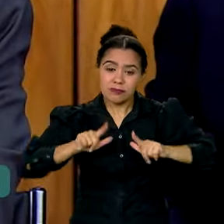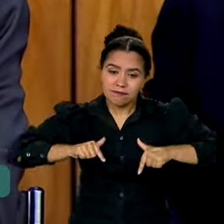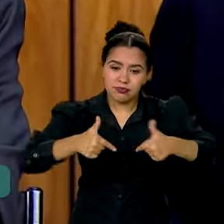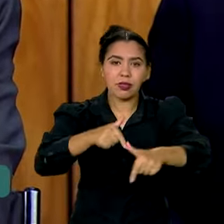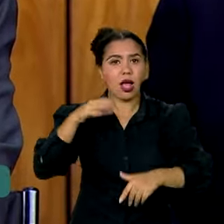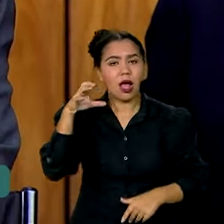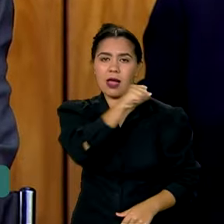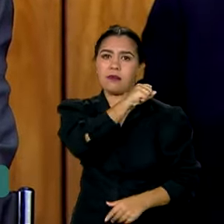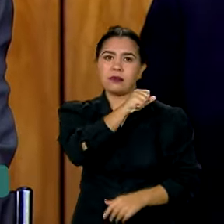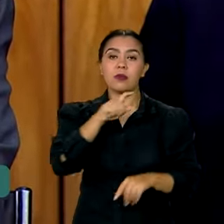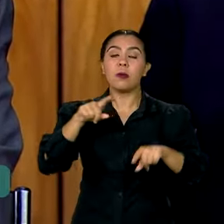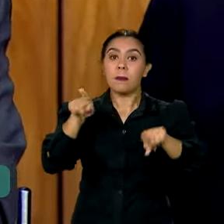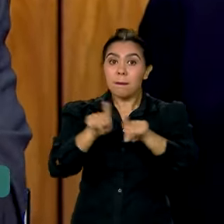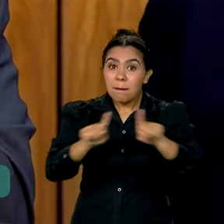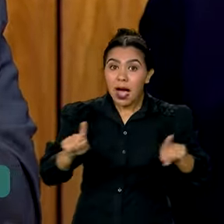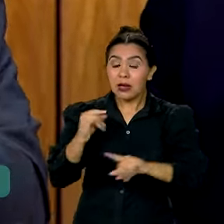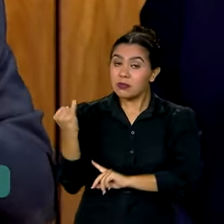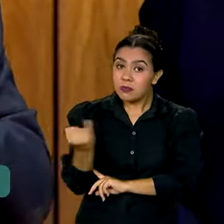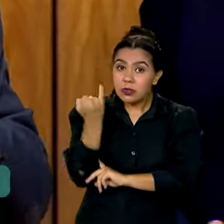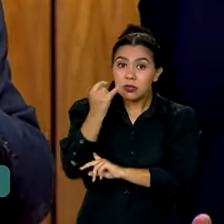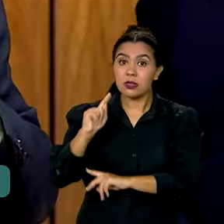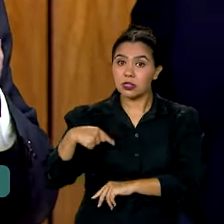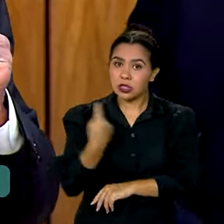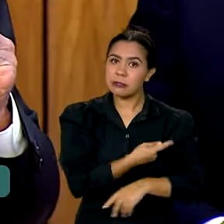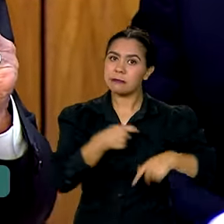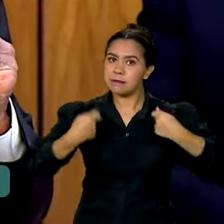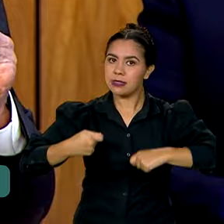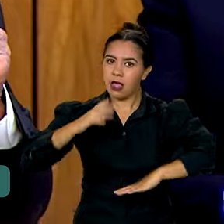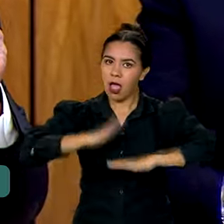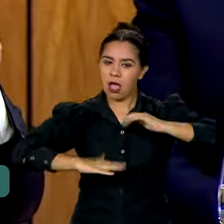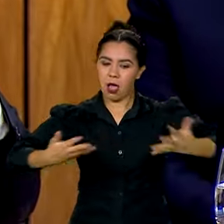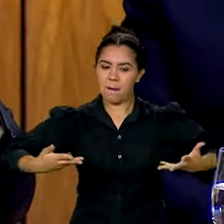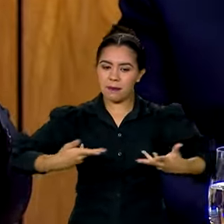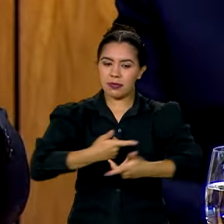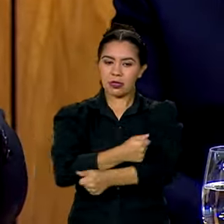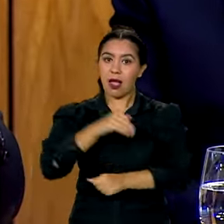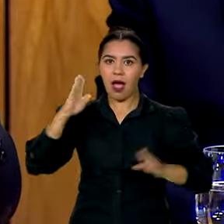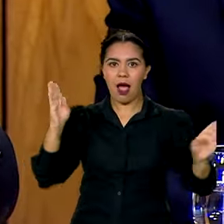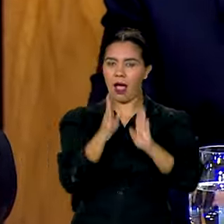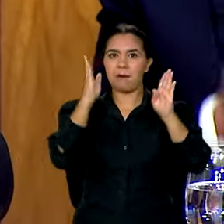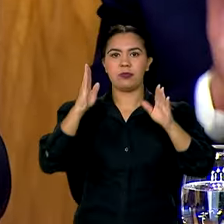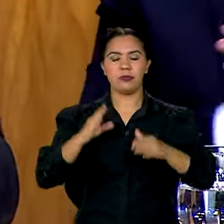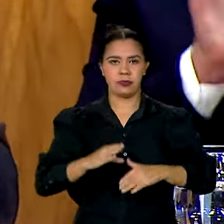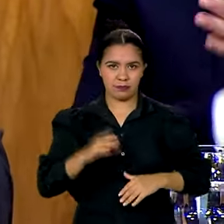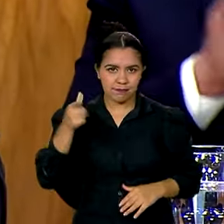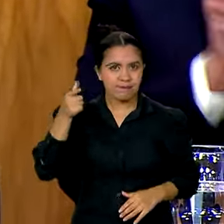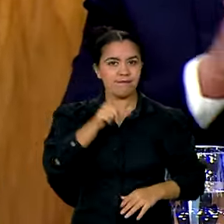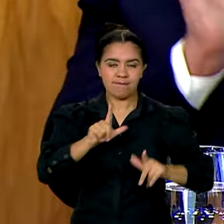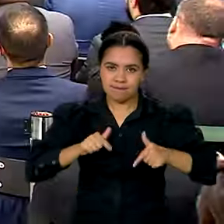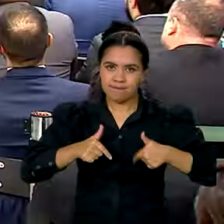gente tenha muita habilidade de fazer isso acontecer rápido. Muito.